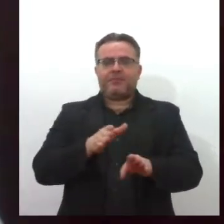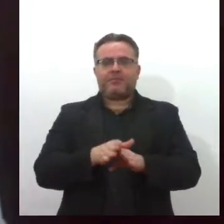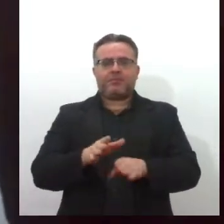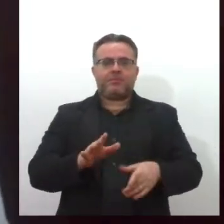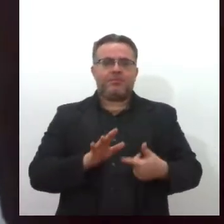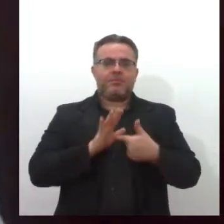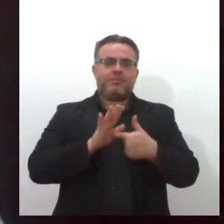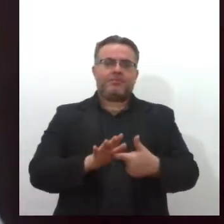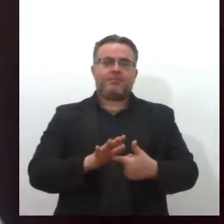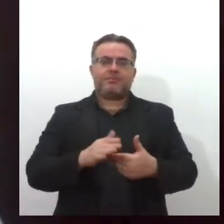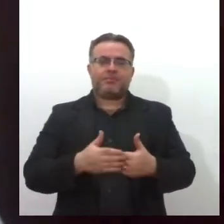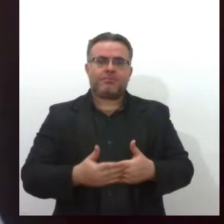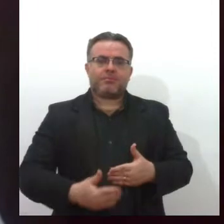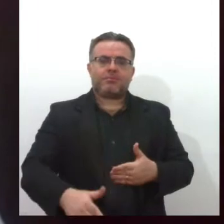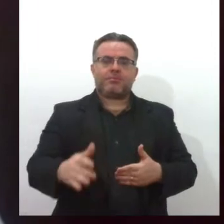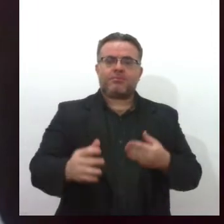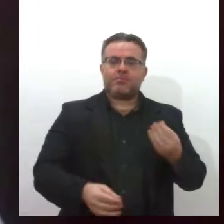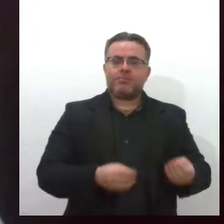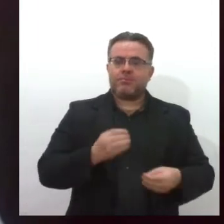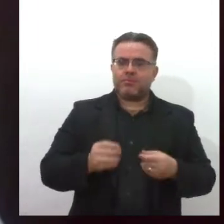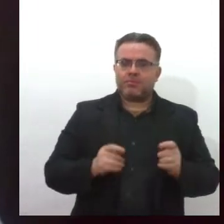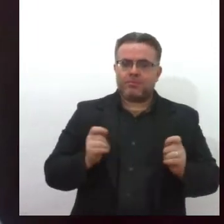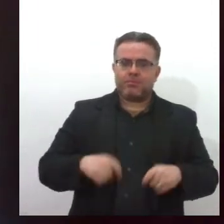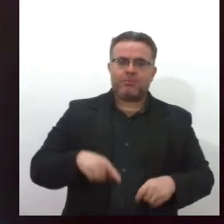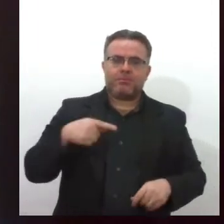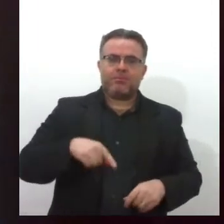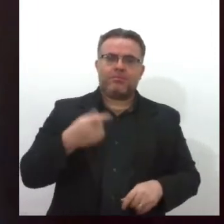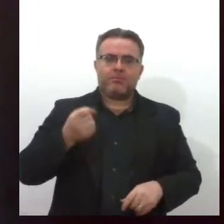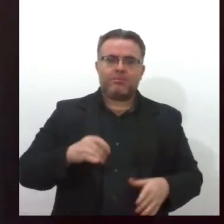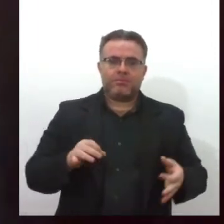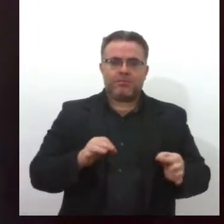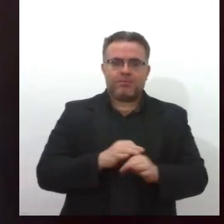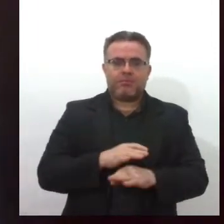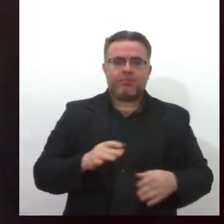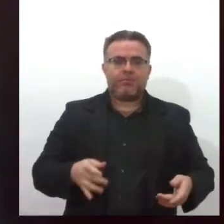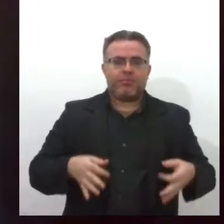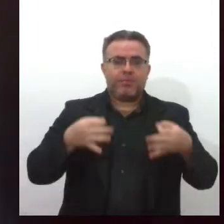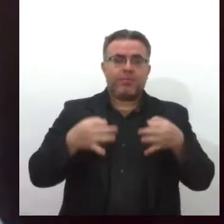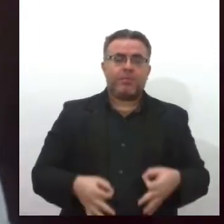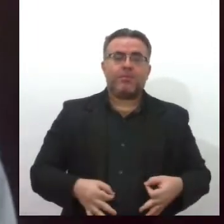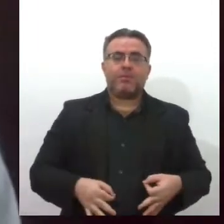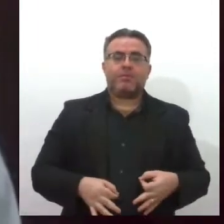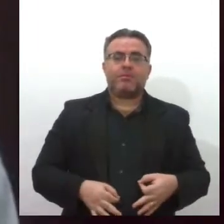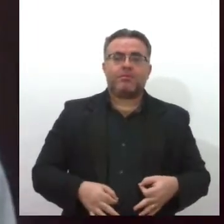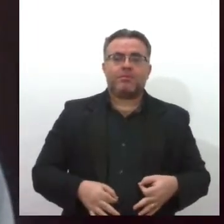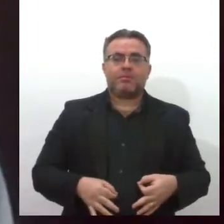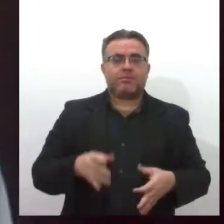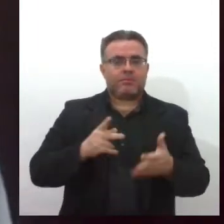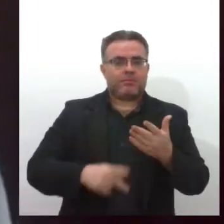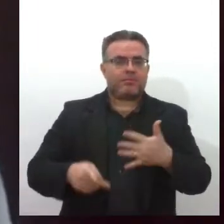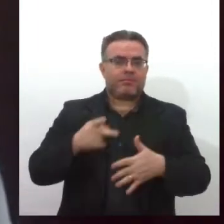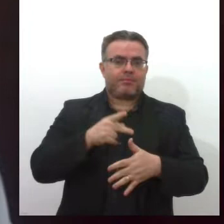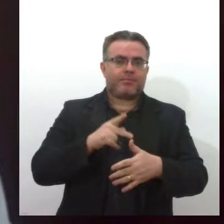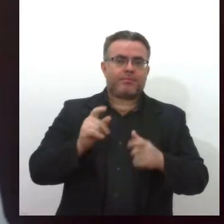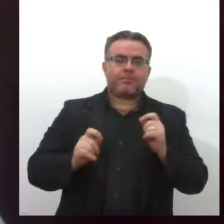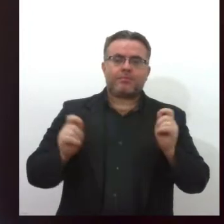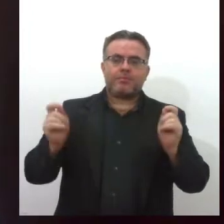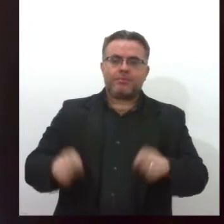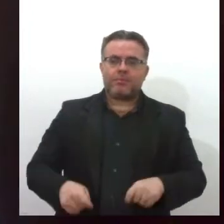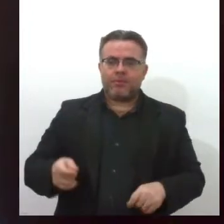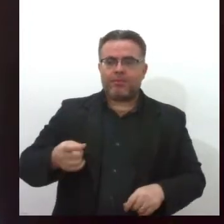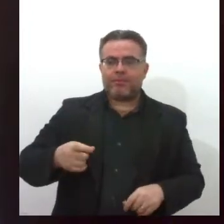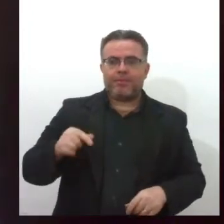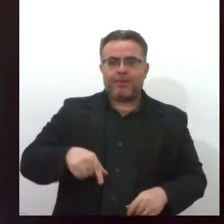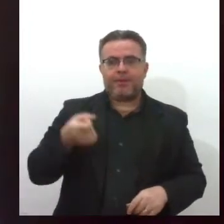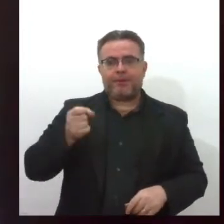próxima década da atuação do Estado de Sergipe, justamente privilegiando as nossas potencialidades,